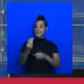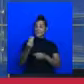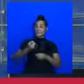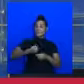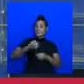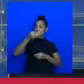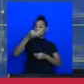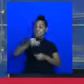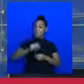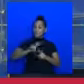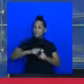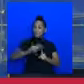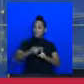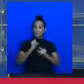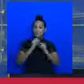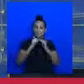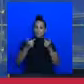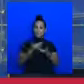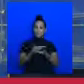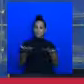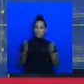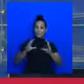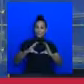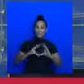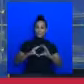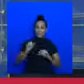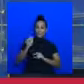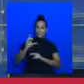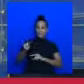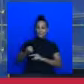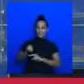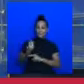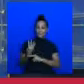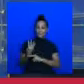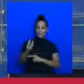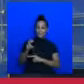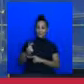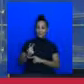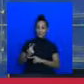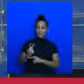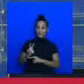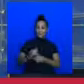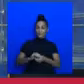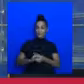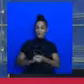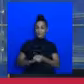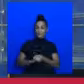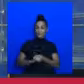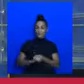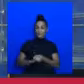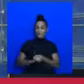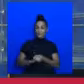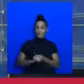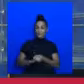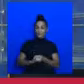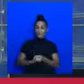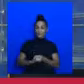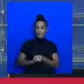3 acertos na dupla cena. Boa sorte. Bola azul 45. Azul número